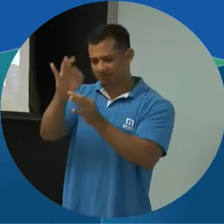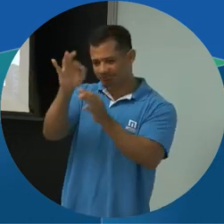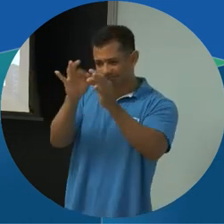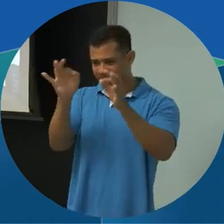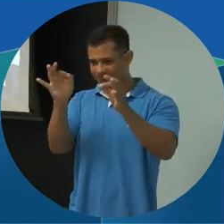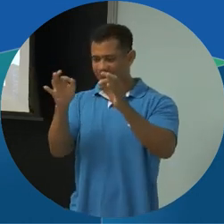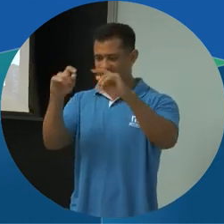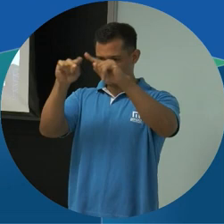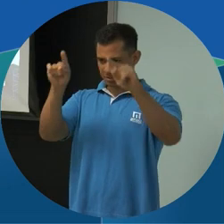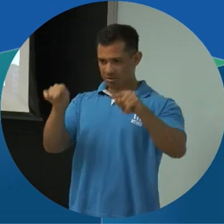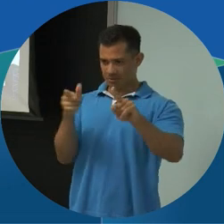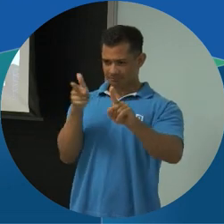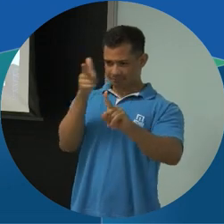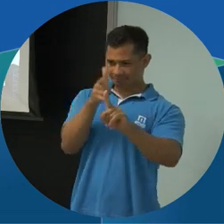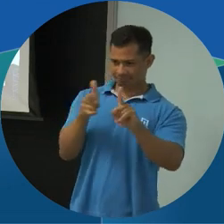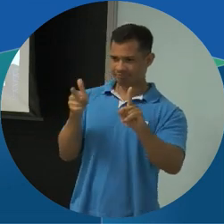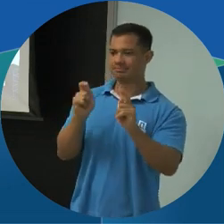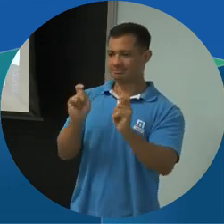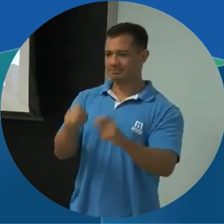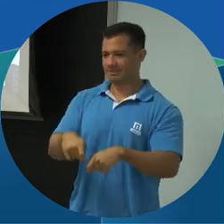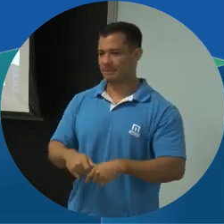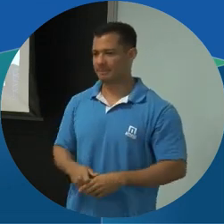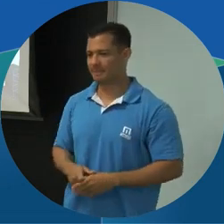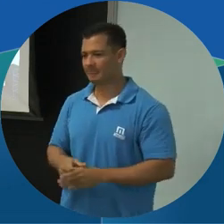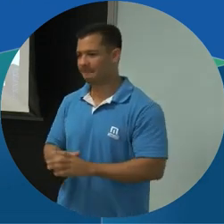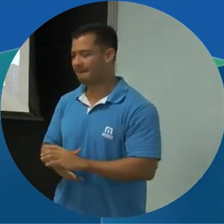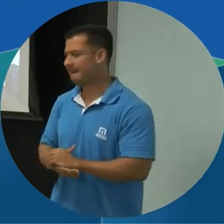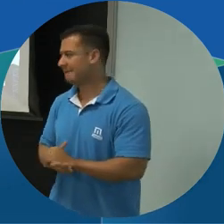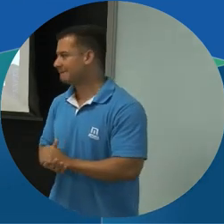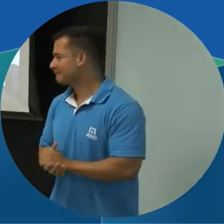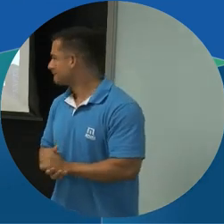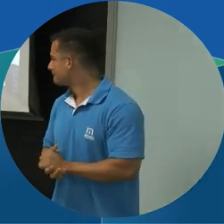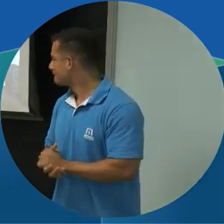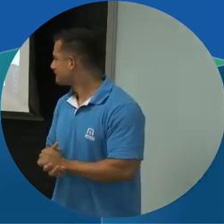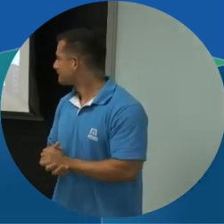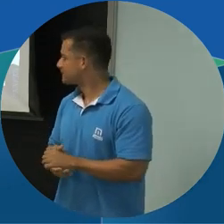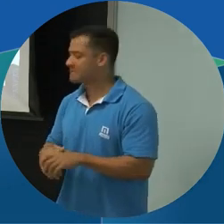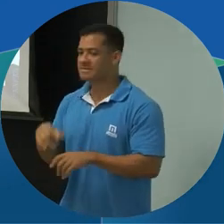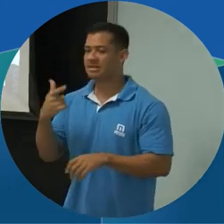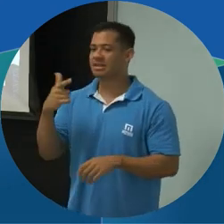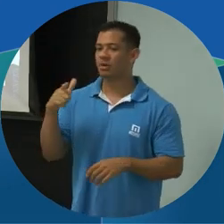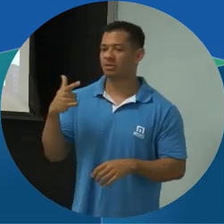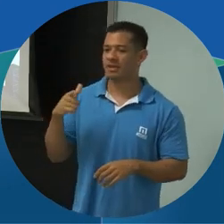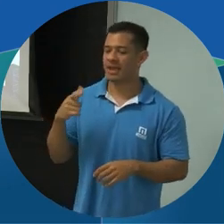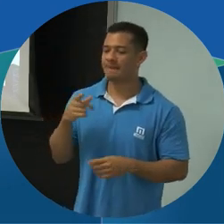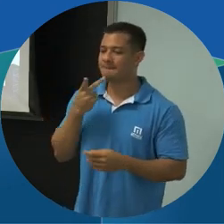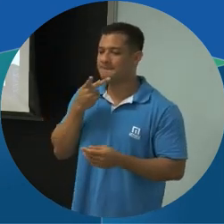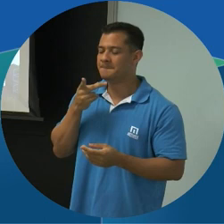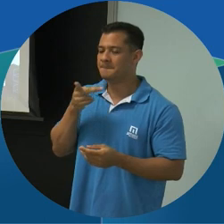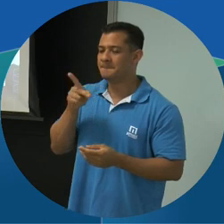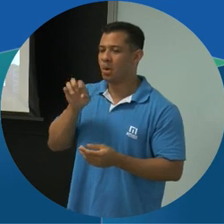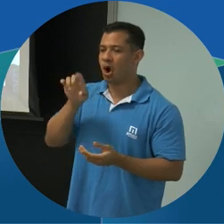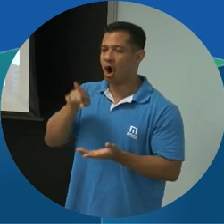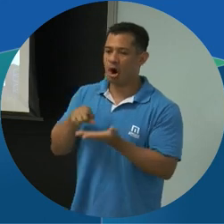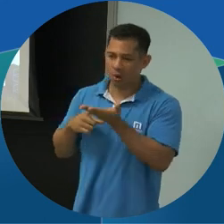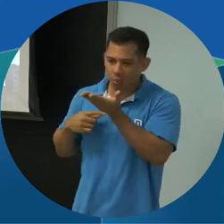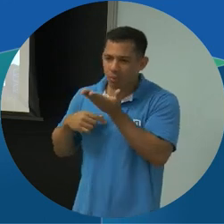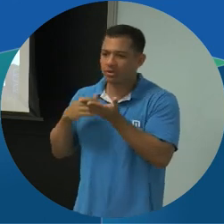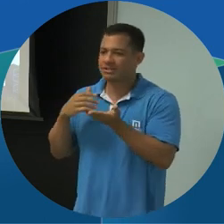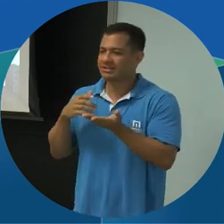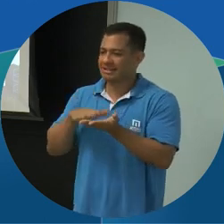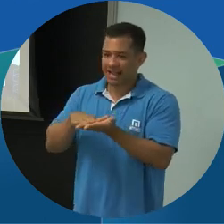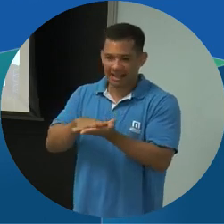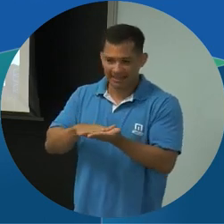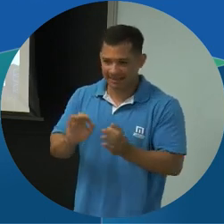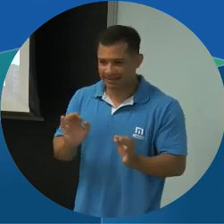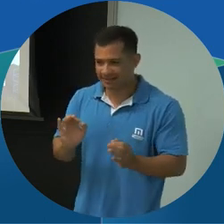corte. Obrigado, Letícia. Tá? Não gera poeira, tá? É um problema muito grande aí também dentro das áreas